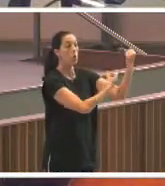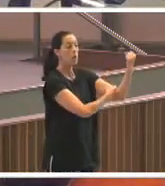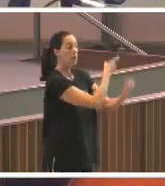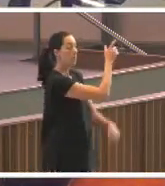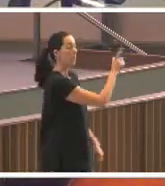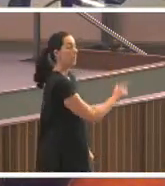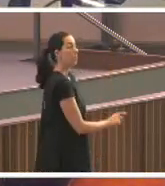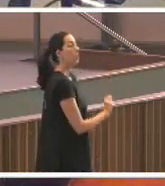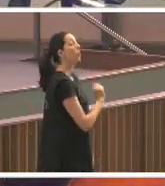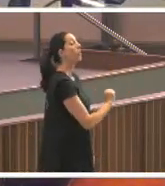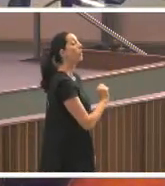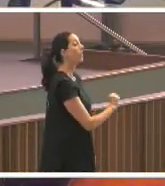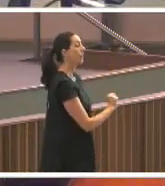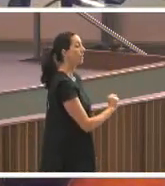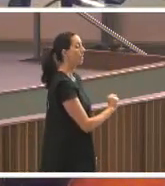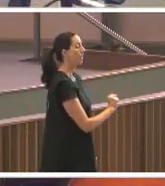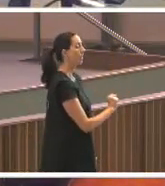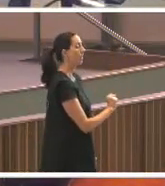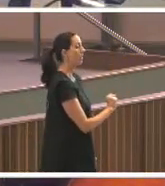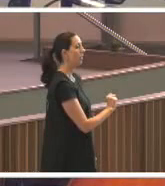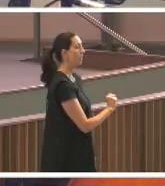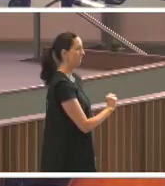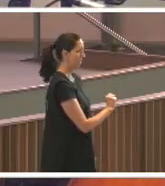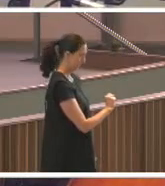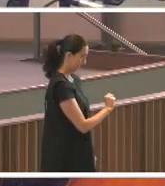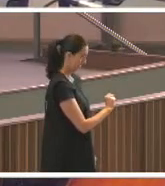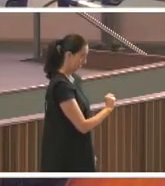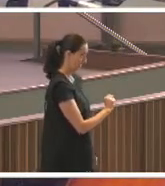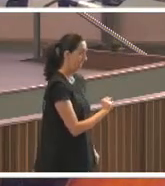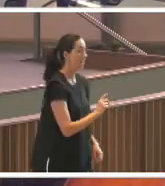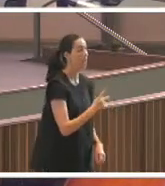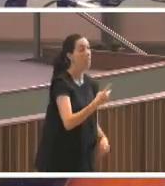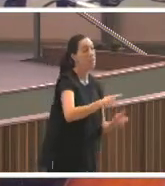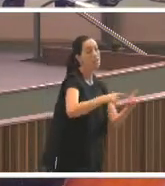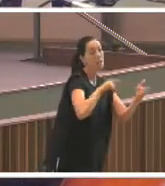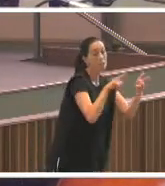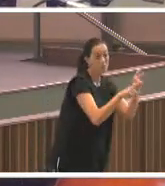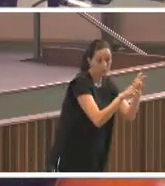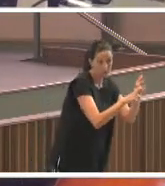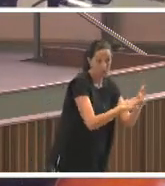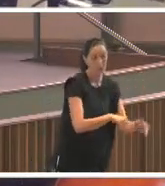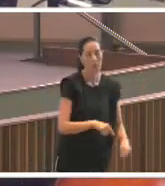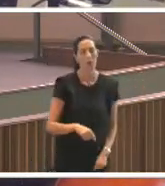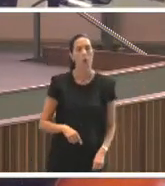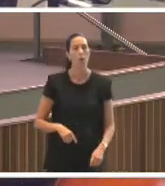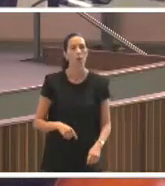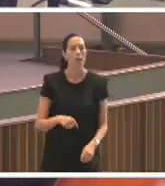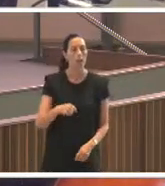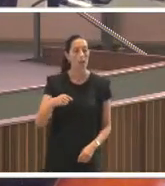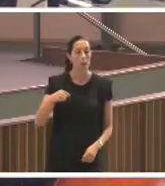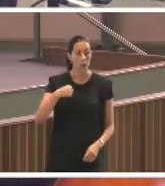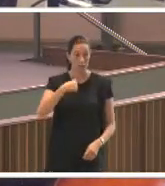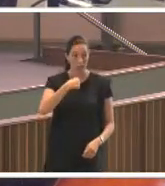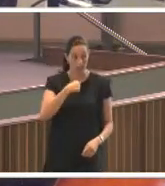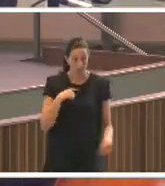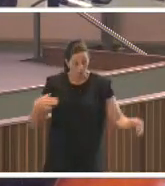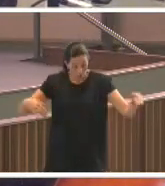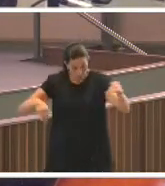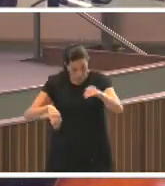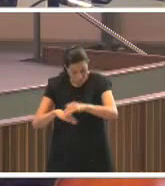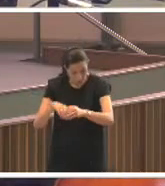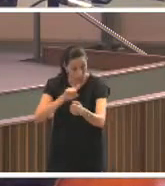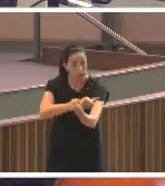Espírito Santo, nós ajudamos pessoas a crescerem nessa área da vida, no poder do Espírito